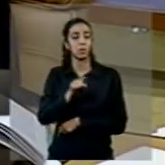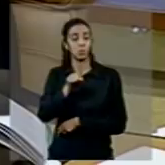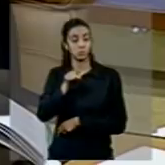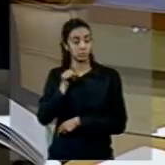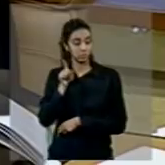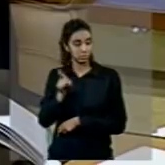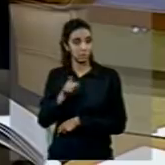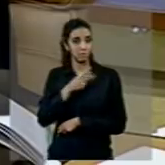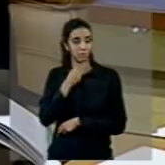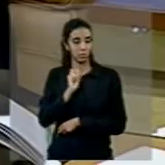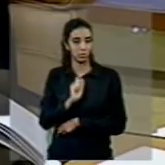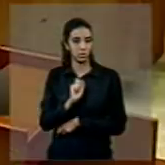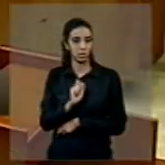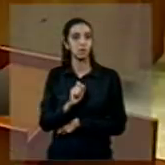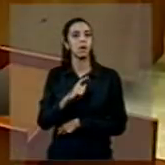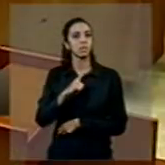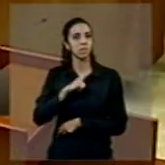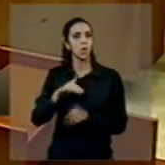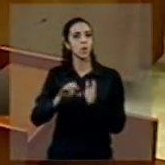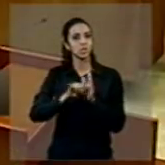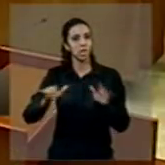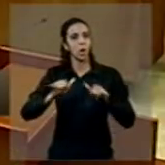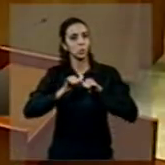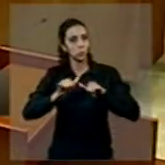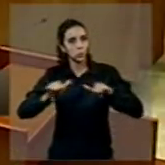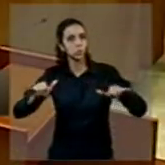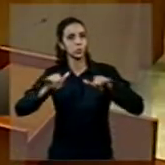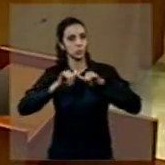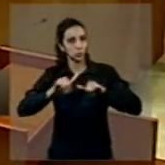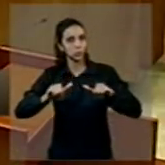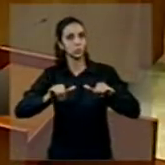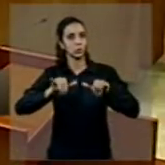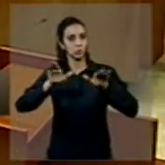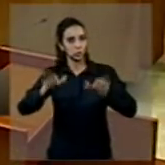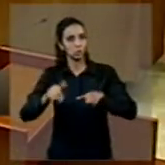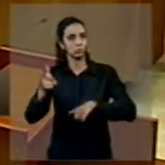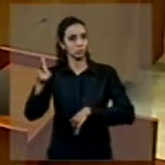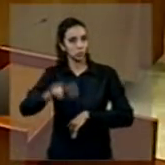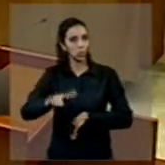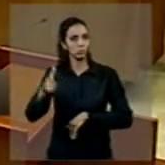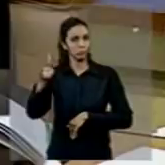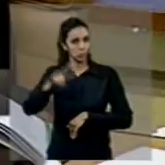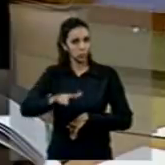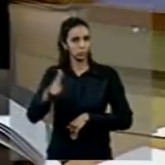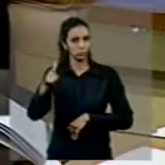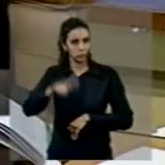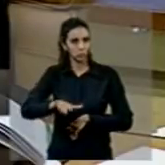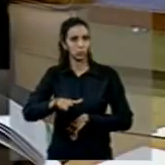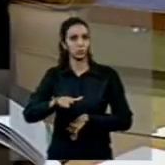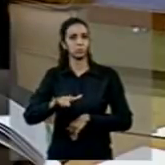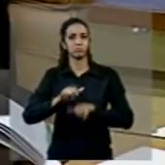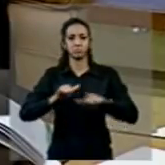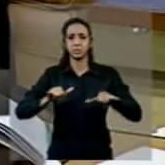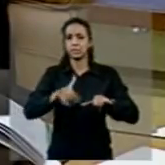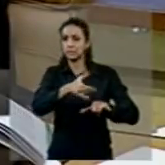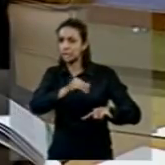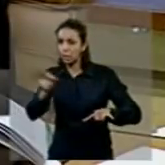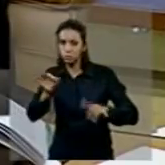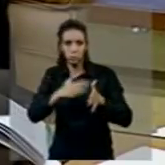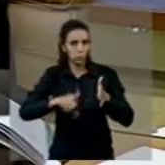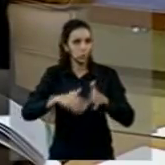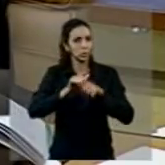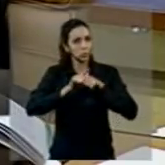de que há um chamamento exatamente reiterado, contundente, pleno, para que todos